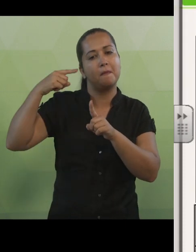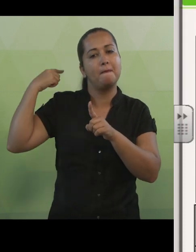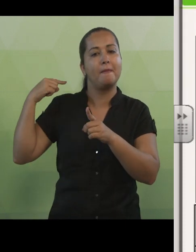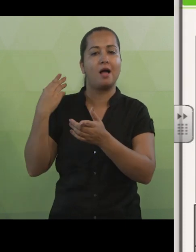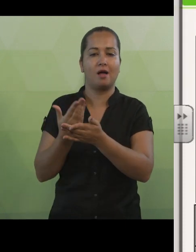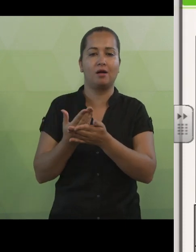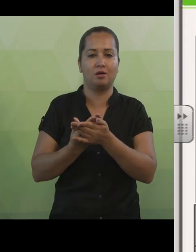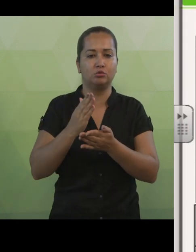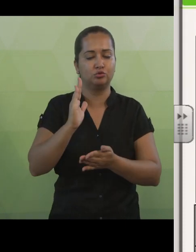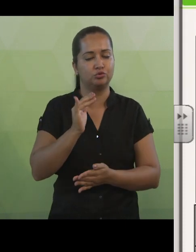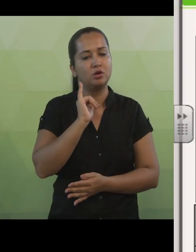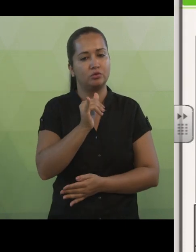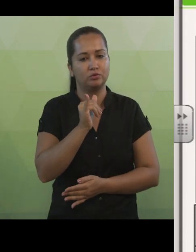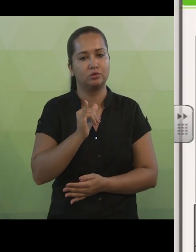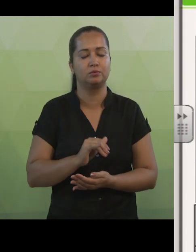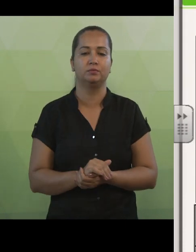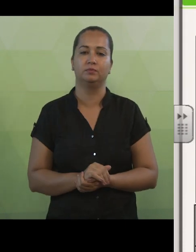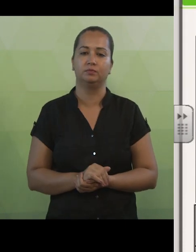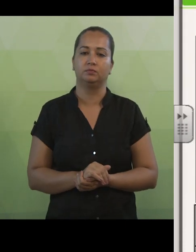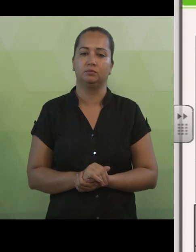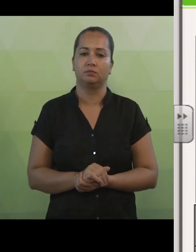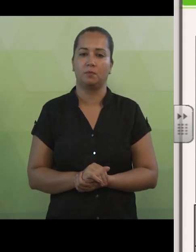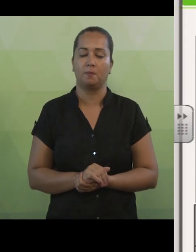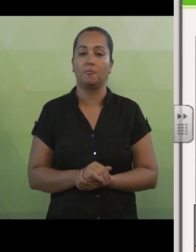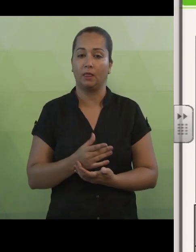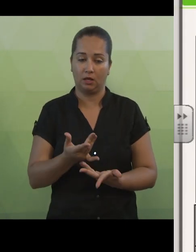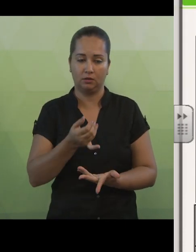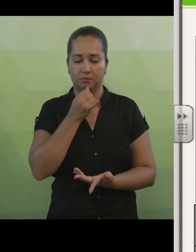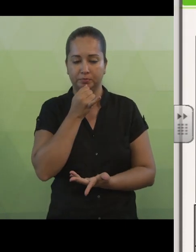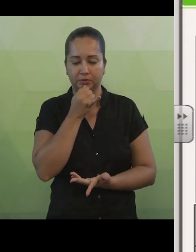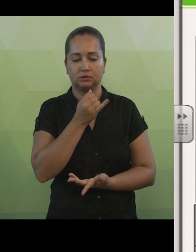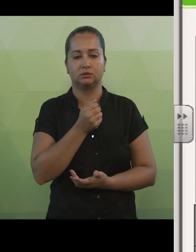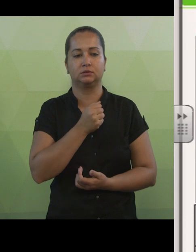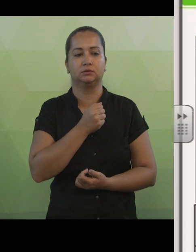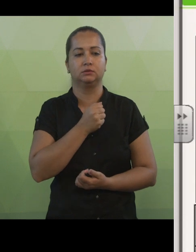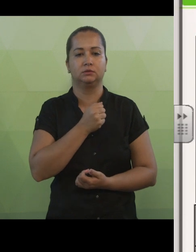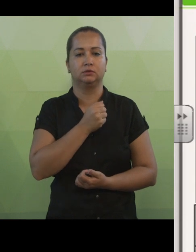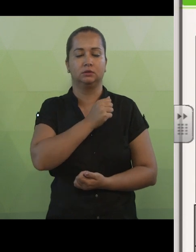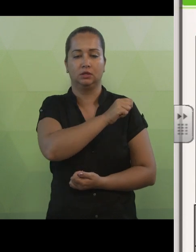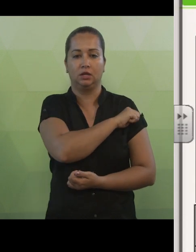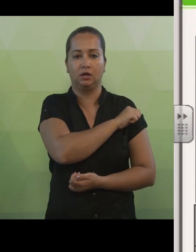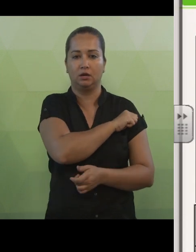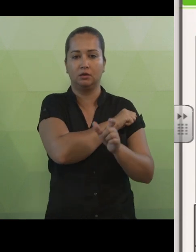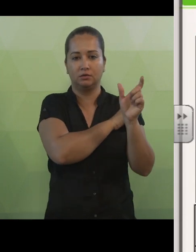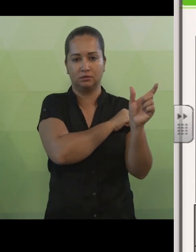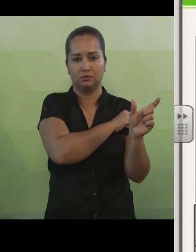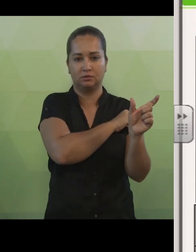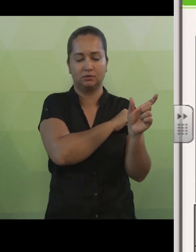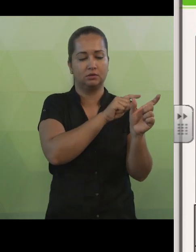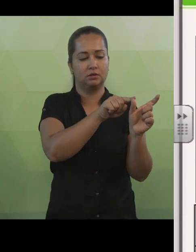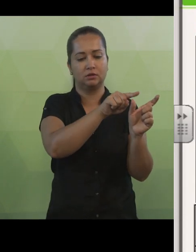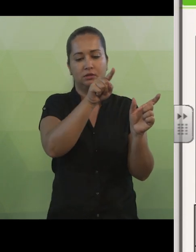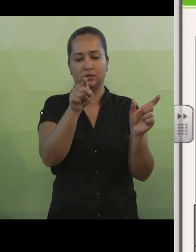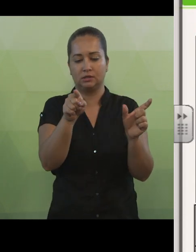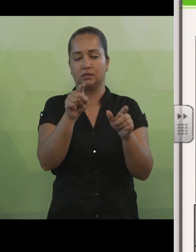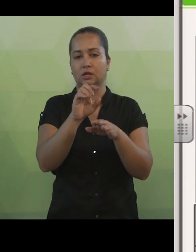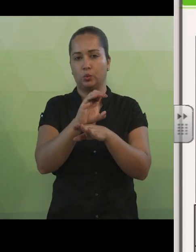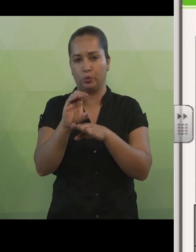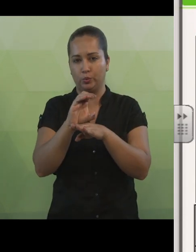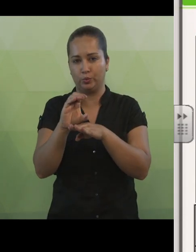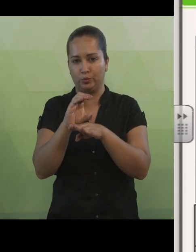Então, o exemplo que eu dei também há pouco, que é, por exemplo, temos um aluno e temos uma tabela curso.